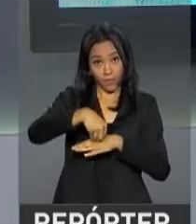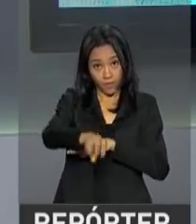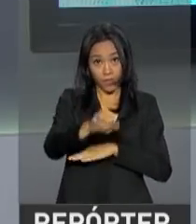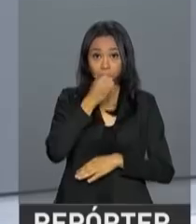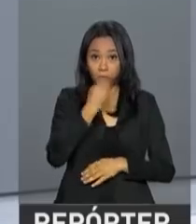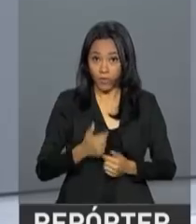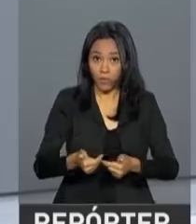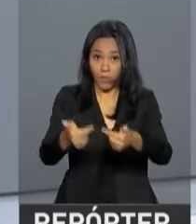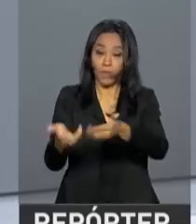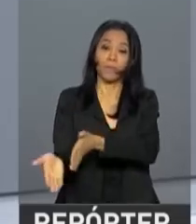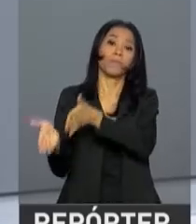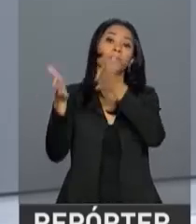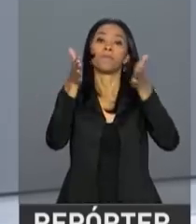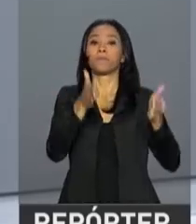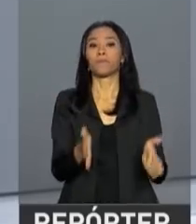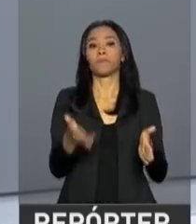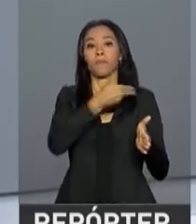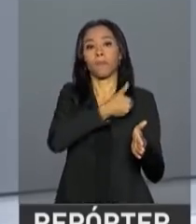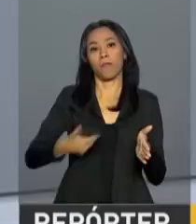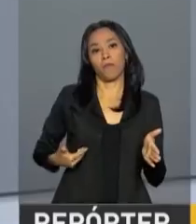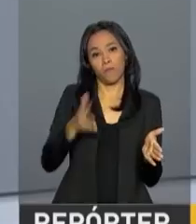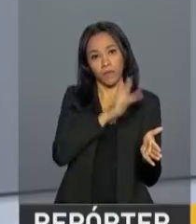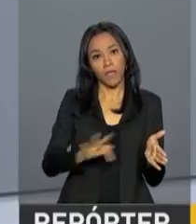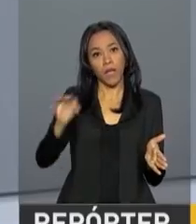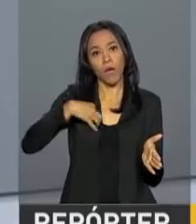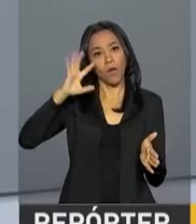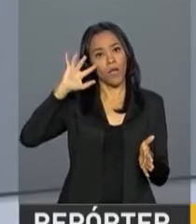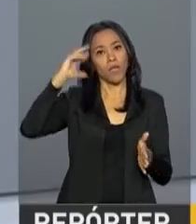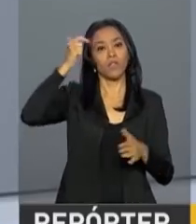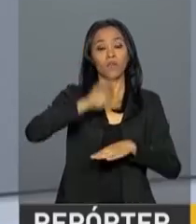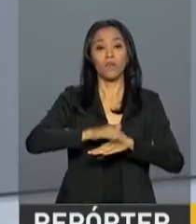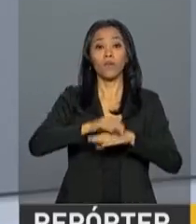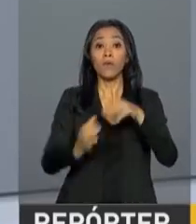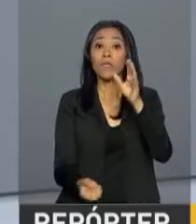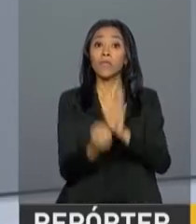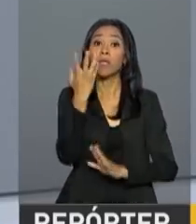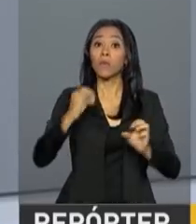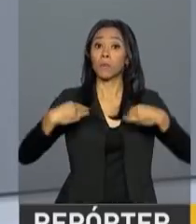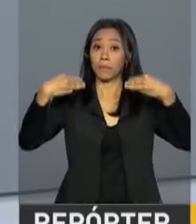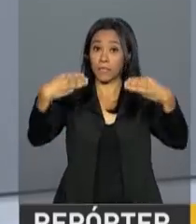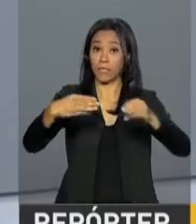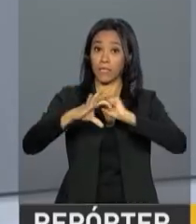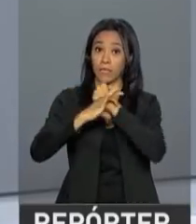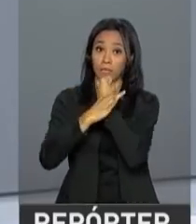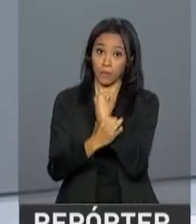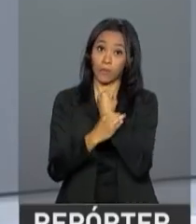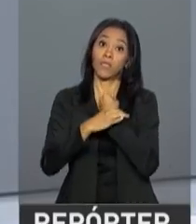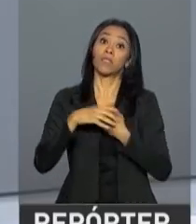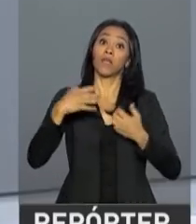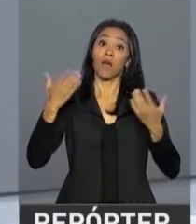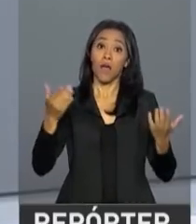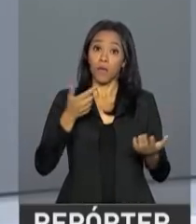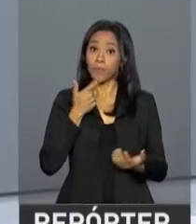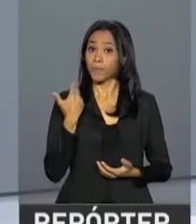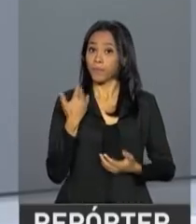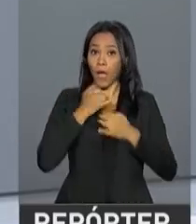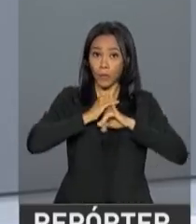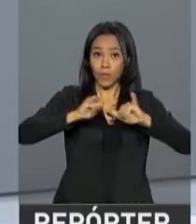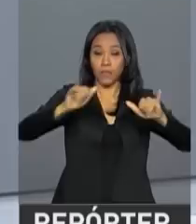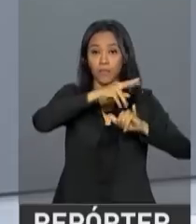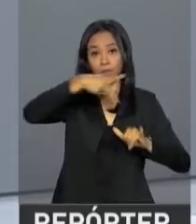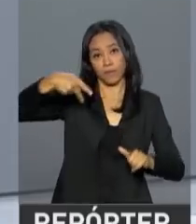para você lan o governo federal decidiu criar uma mistério da segurança pública o anúncio foi feito pelo presidente michel temer no sábado